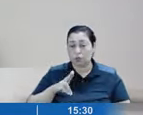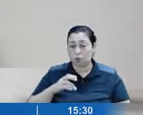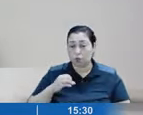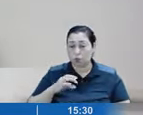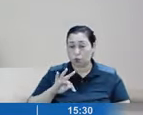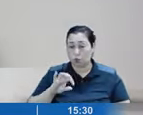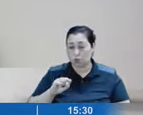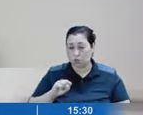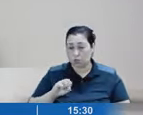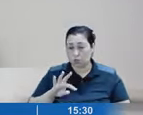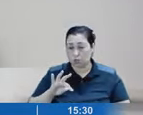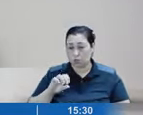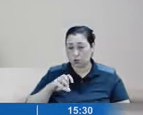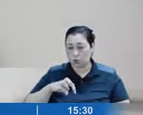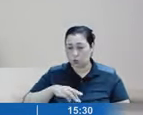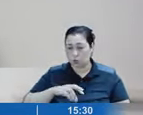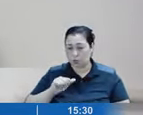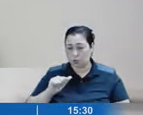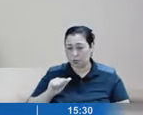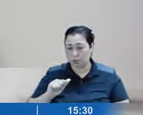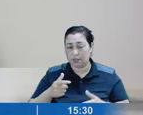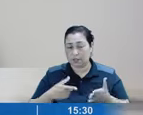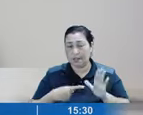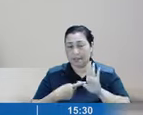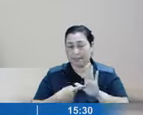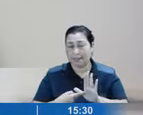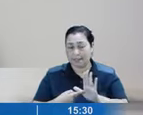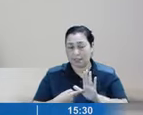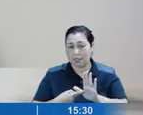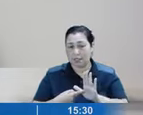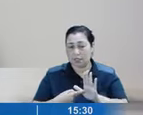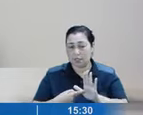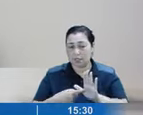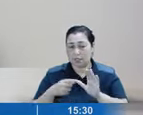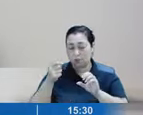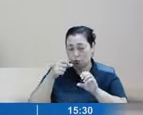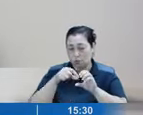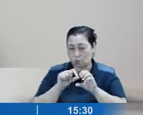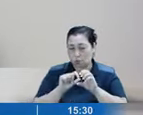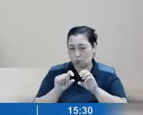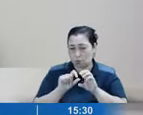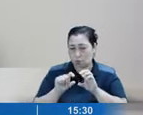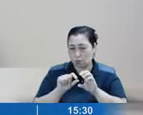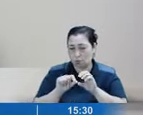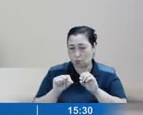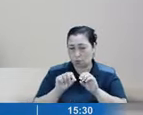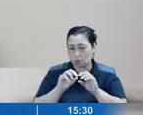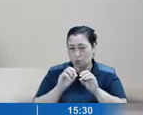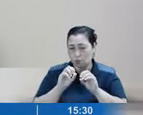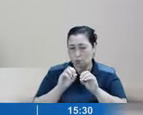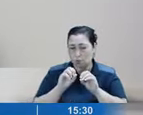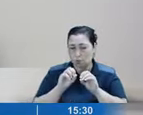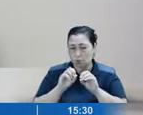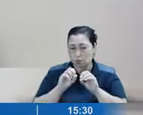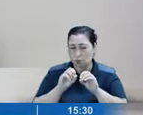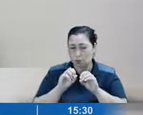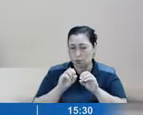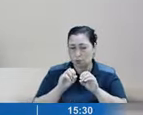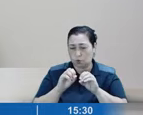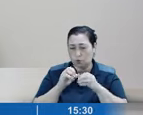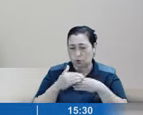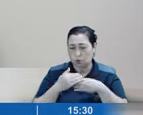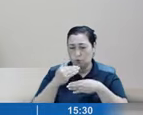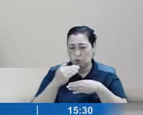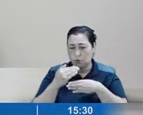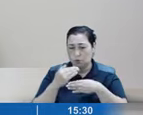a gente injeta uma solução de soro fisiológico embaixo, entre o pólipo e a mucosa. Aí o pólipo sobe